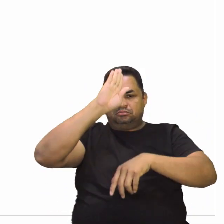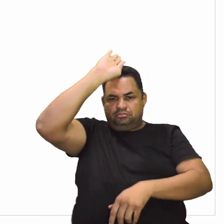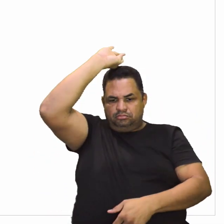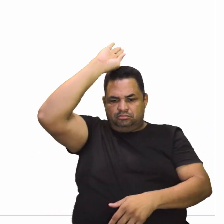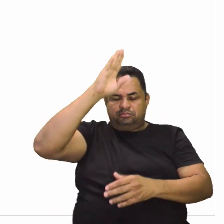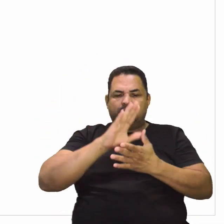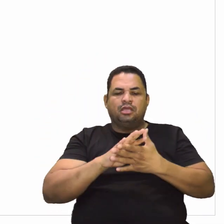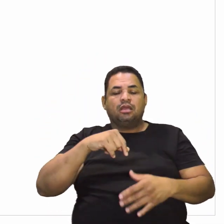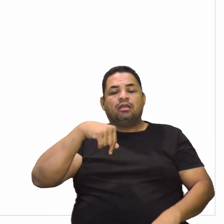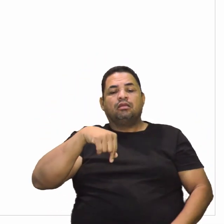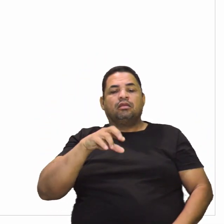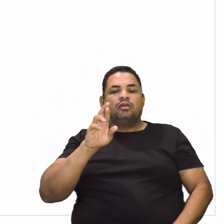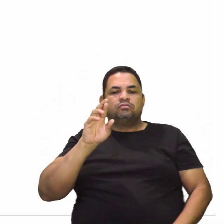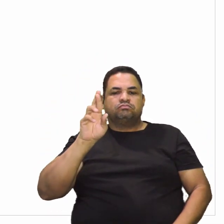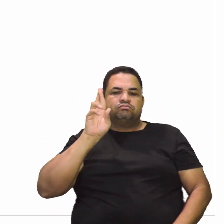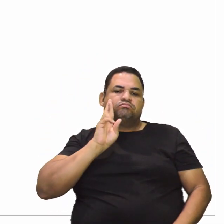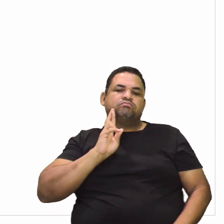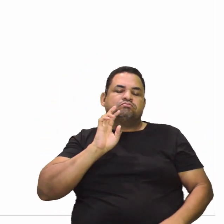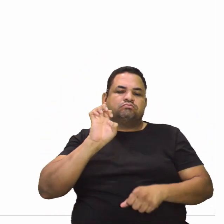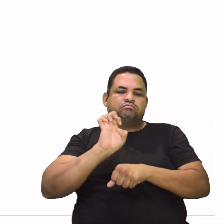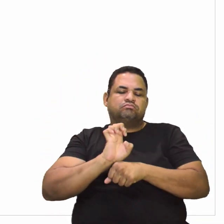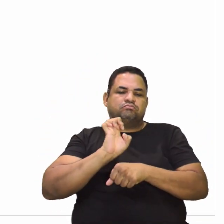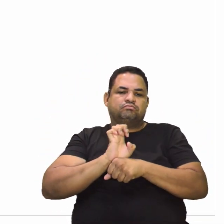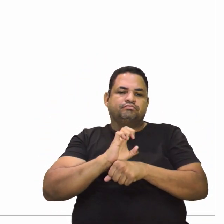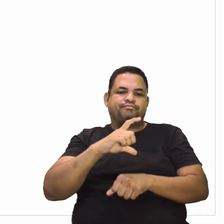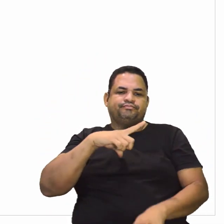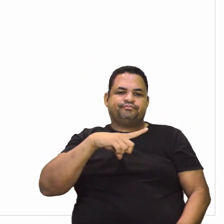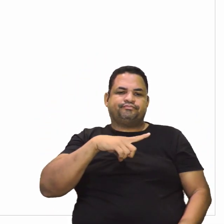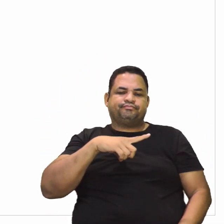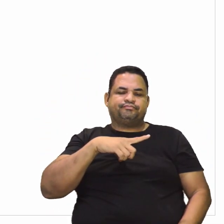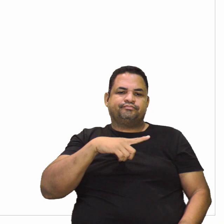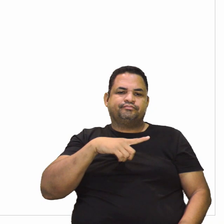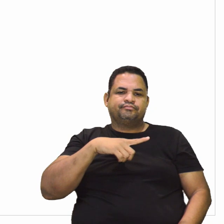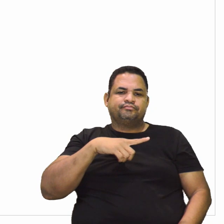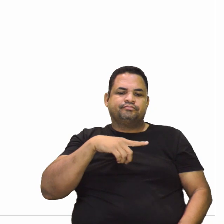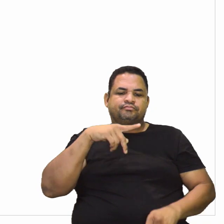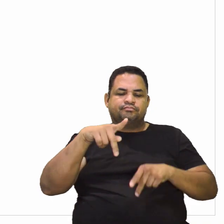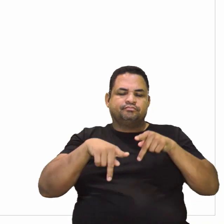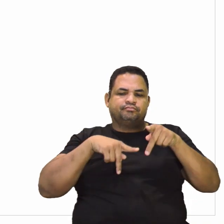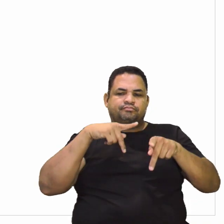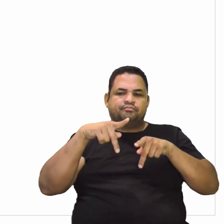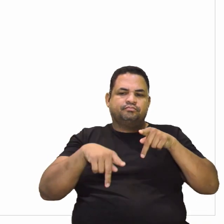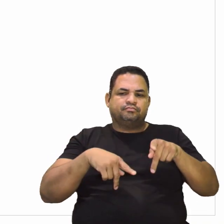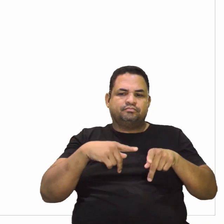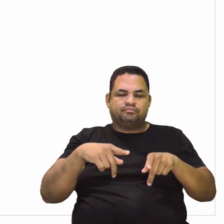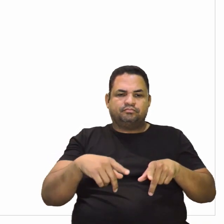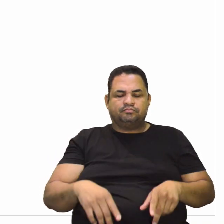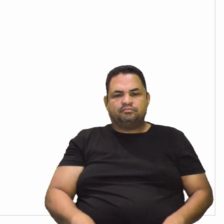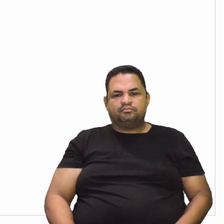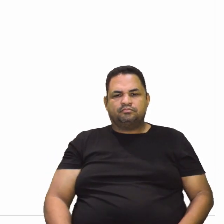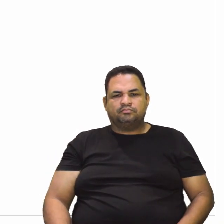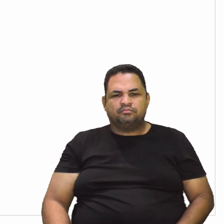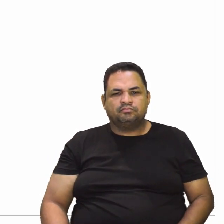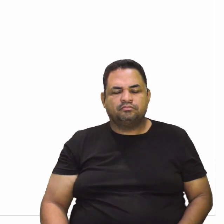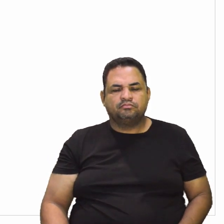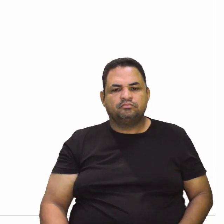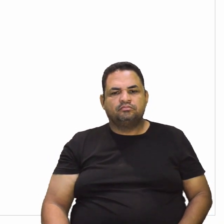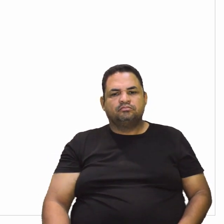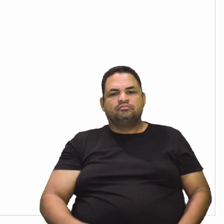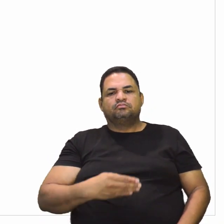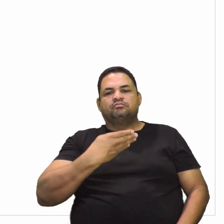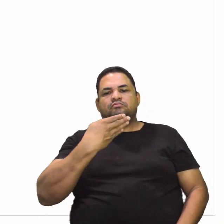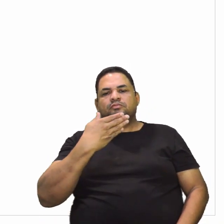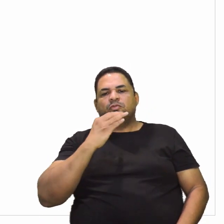de Rondônia, eu tenho uma população, digamos, de